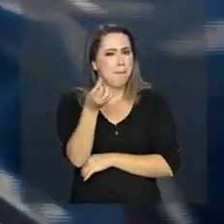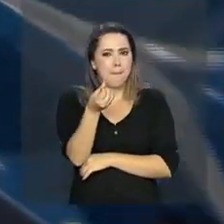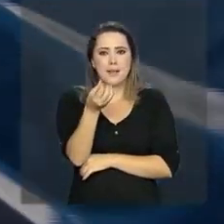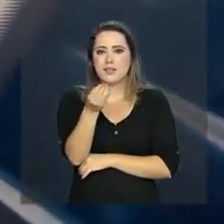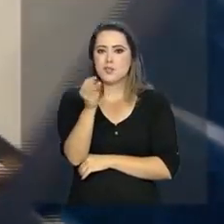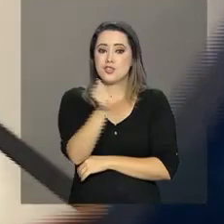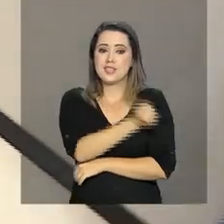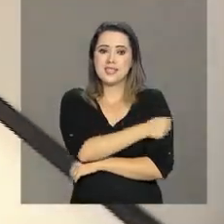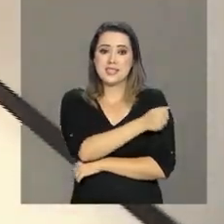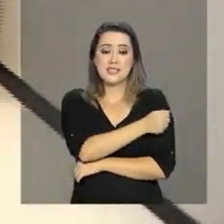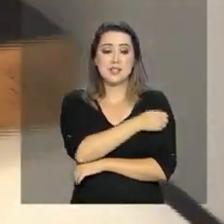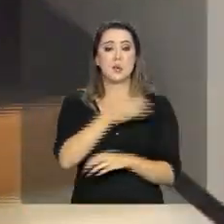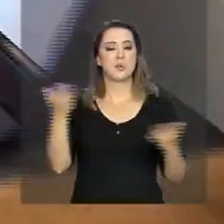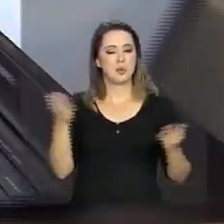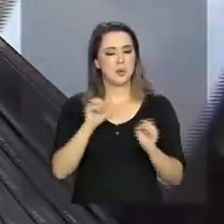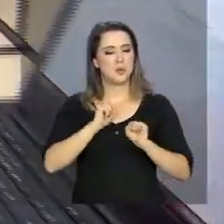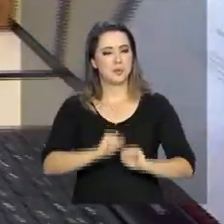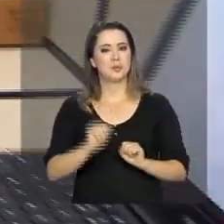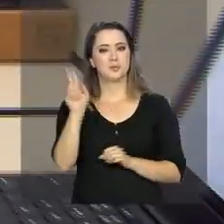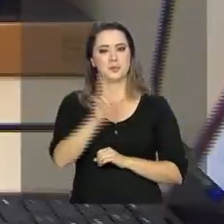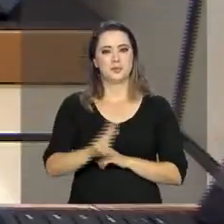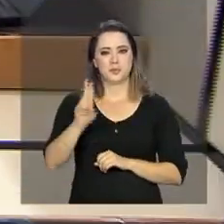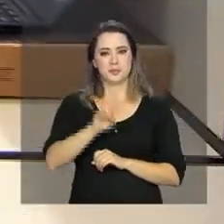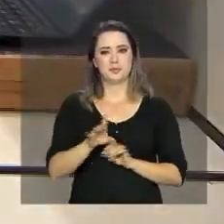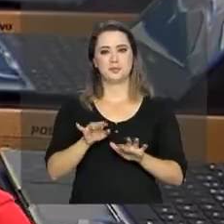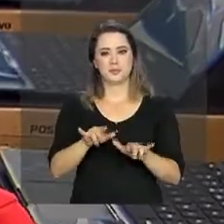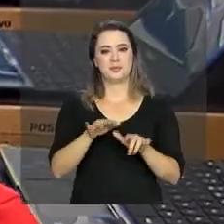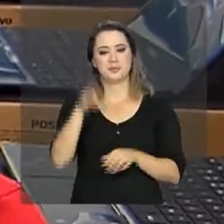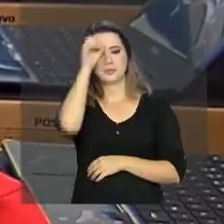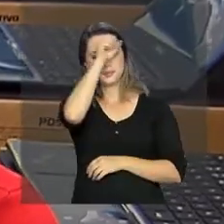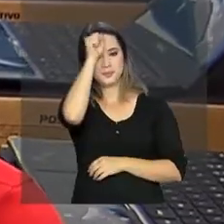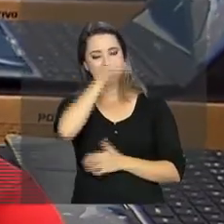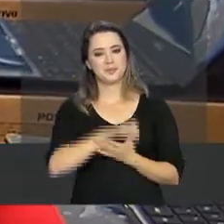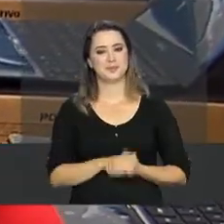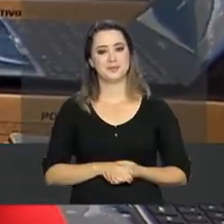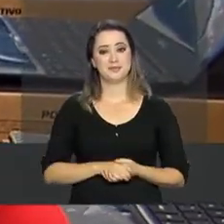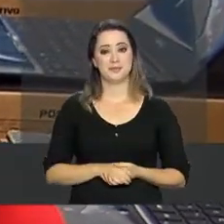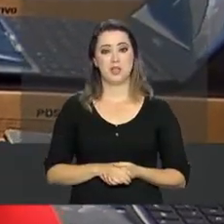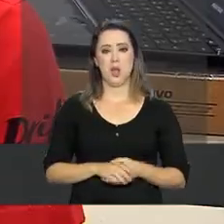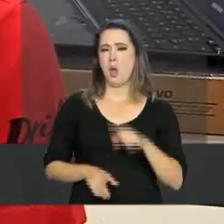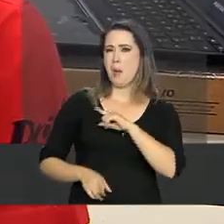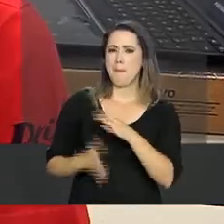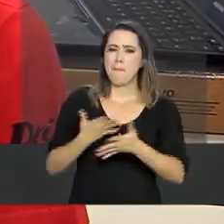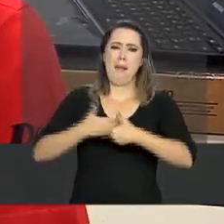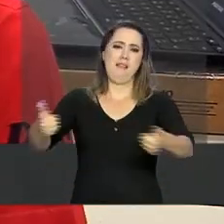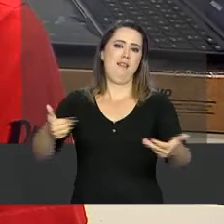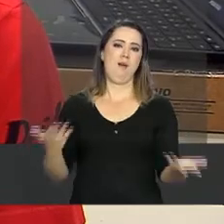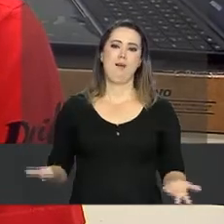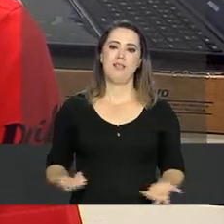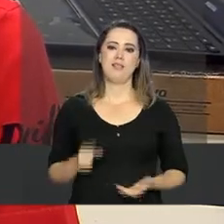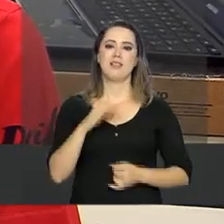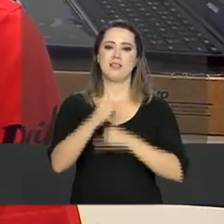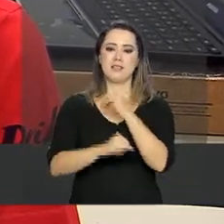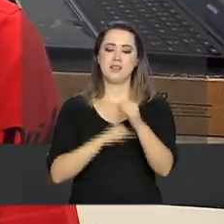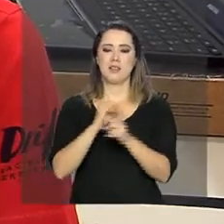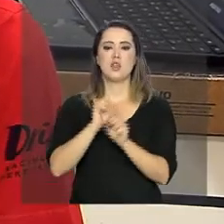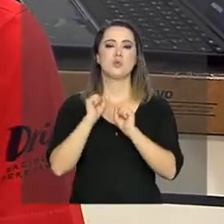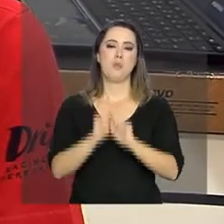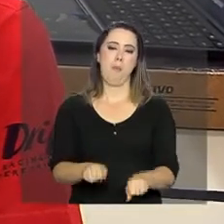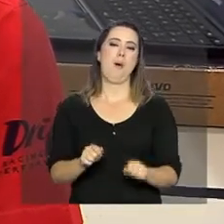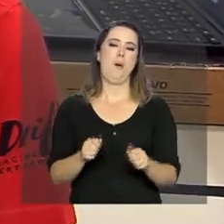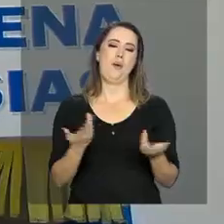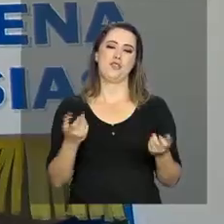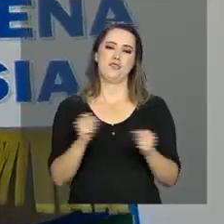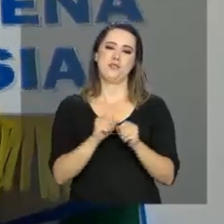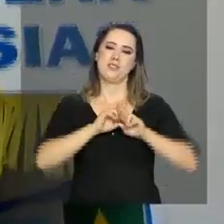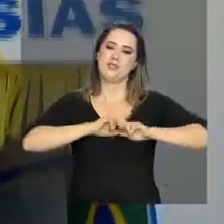poder finalmente usar os computadores para aprender vai ficar muito melhor o nosso estudo e na internet é bem possível fazer várias coisas